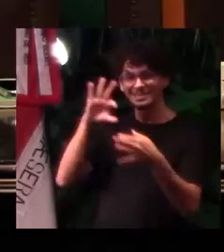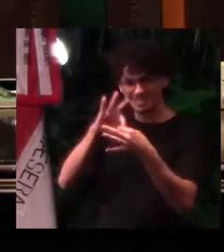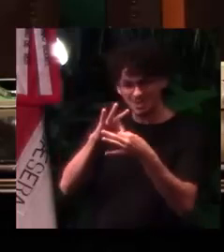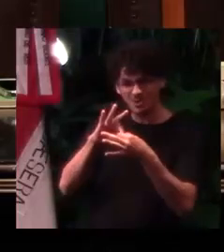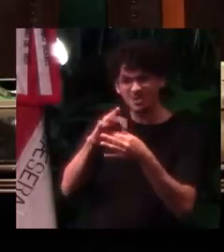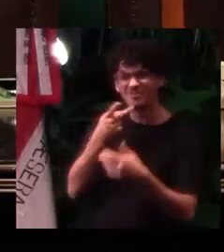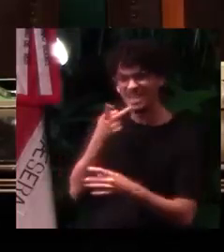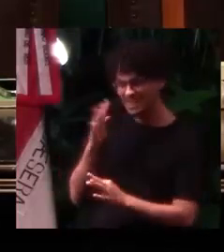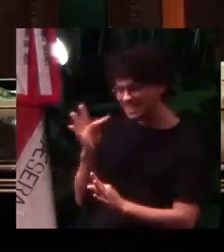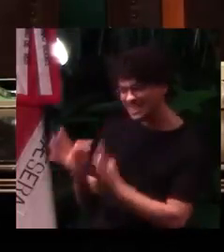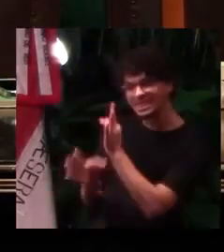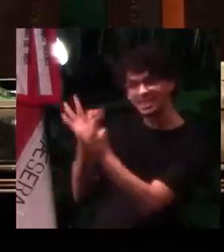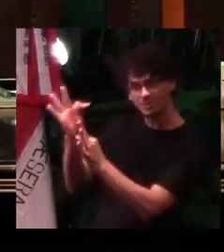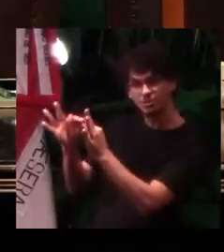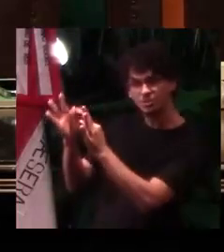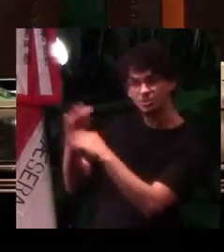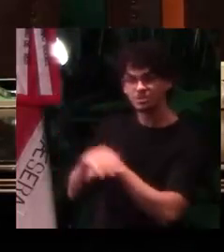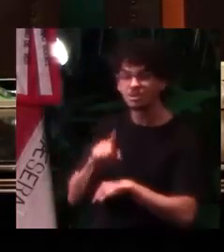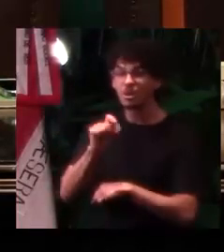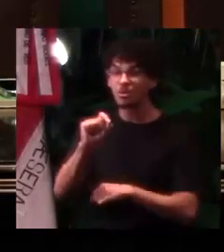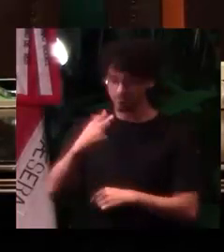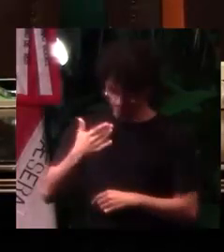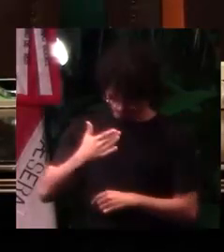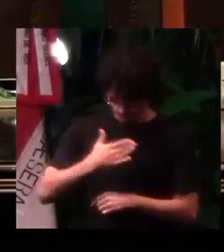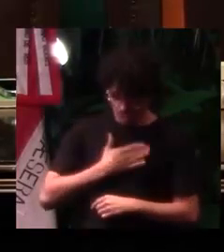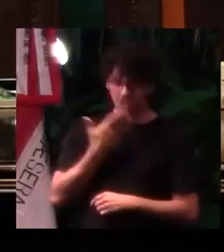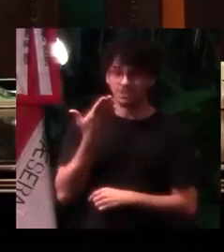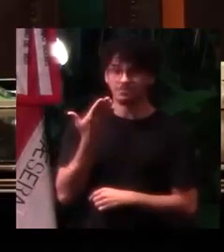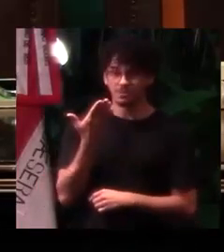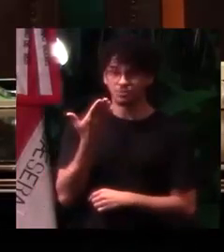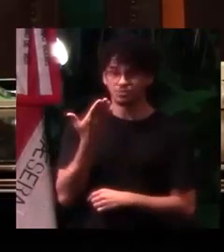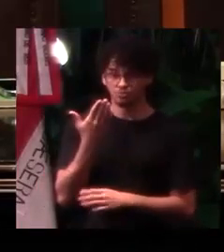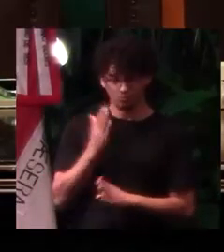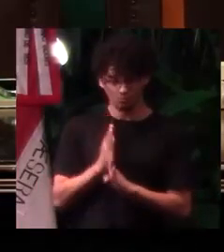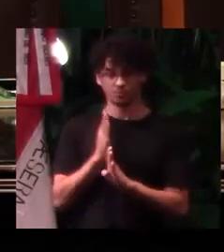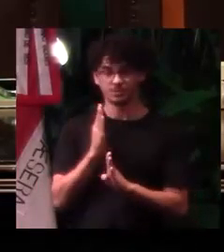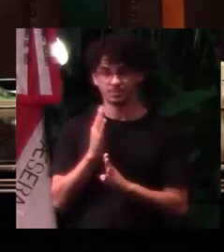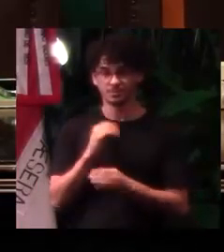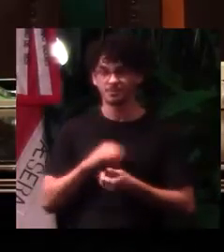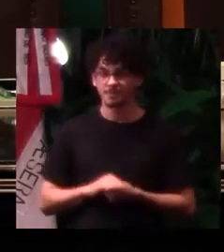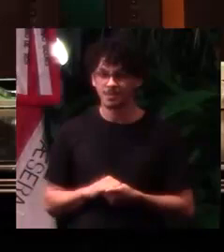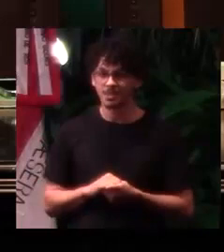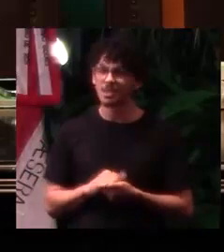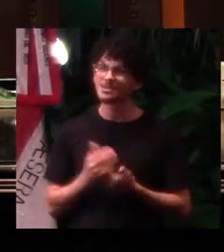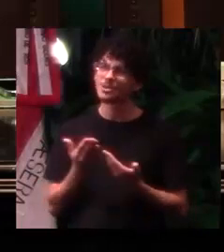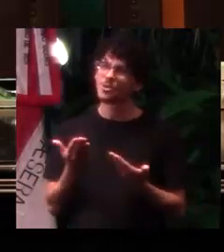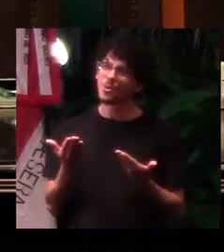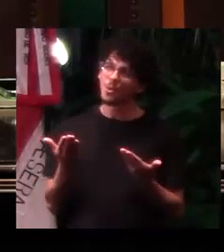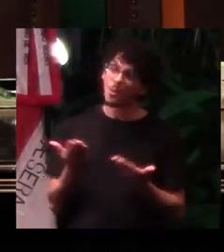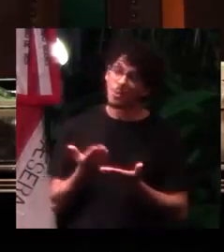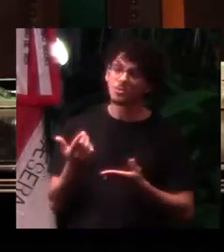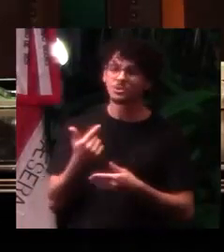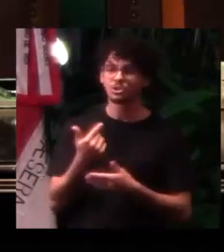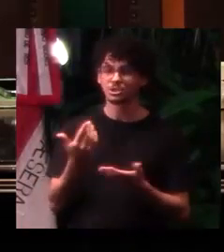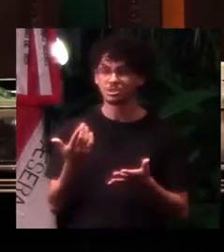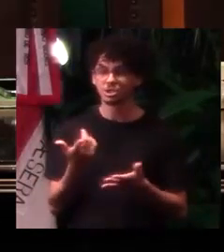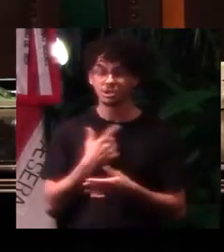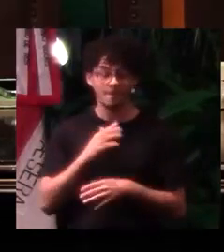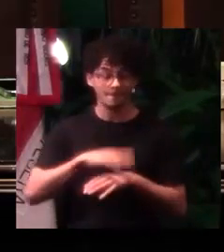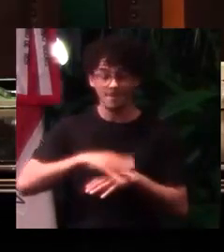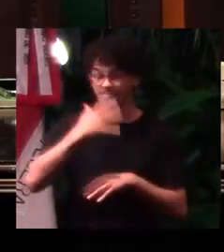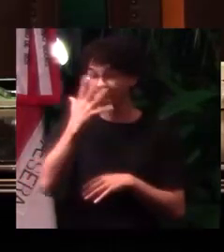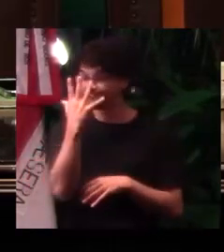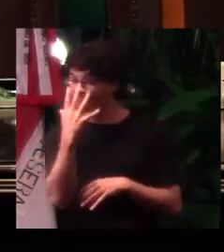hipertecnologia, que é o espanto. Nós hoje estamos, eu acho, por demais fascinados